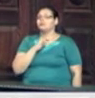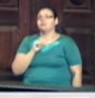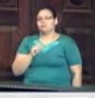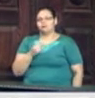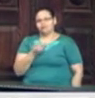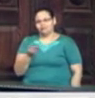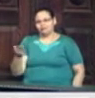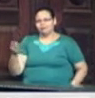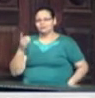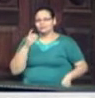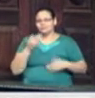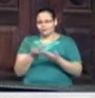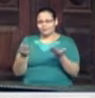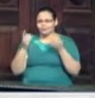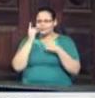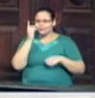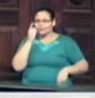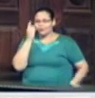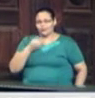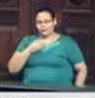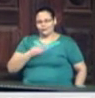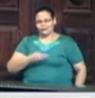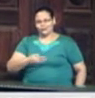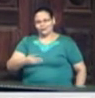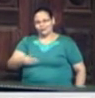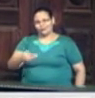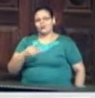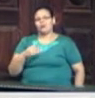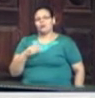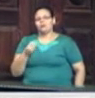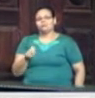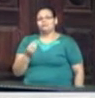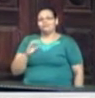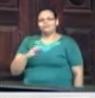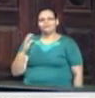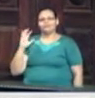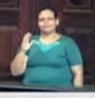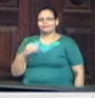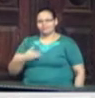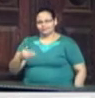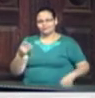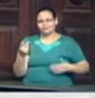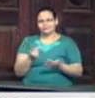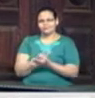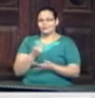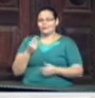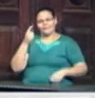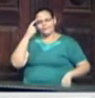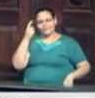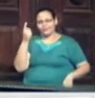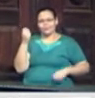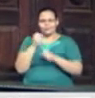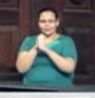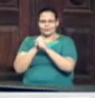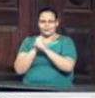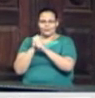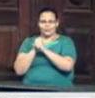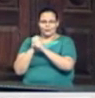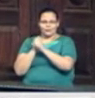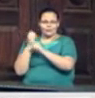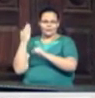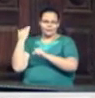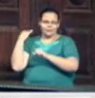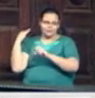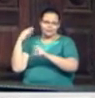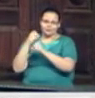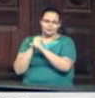senhores deputados, que nós estamos rumando a uma situação impensável há alguns anos atrás, que é a ruptura do